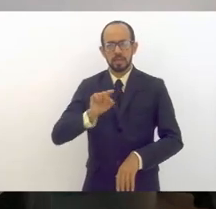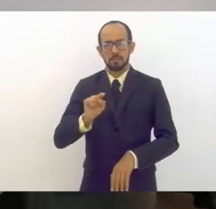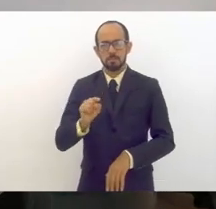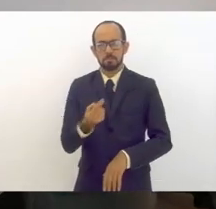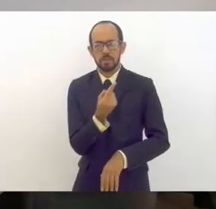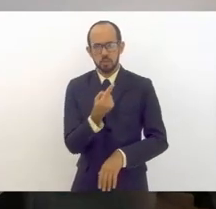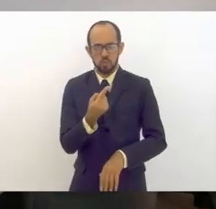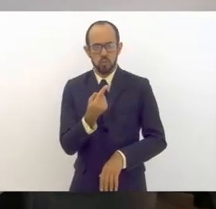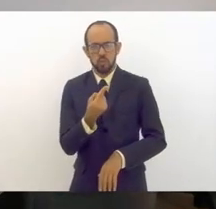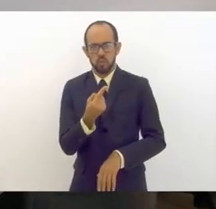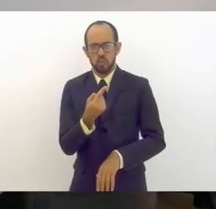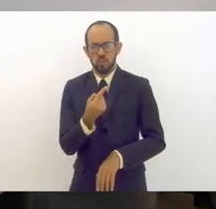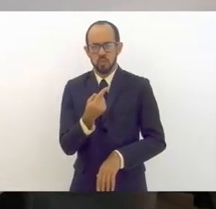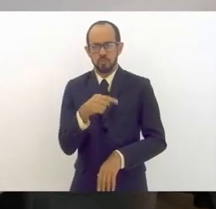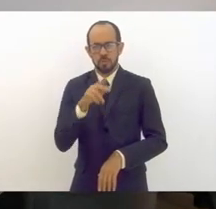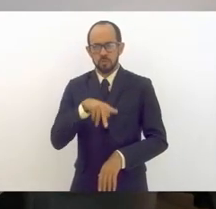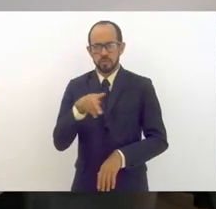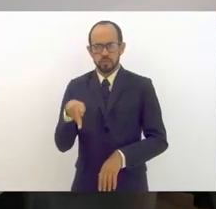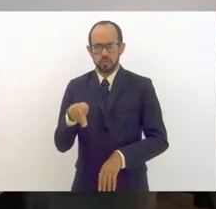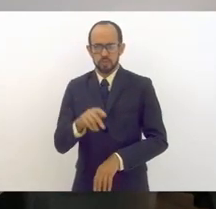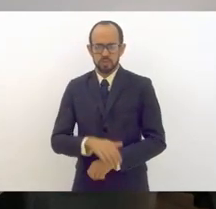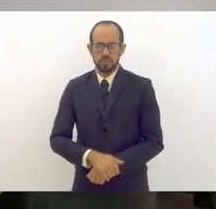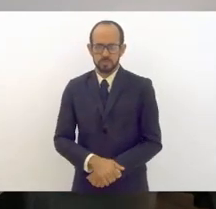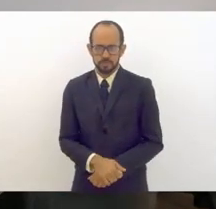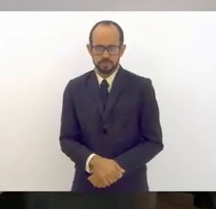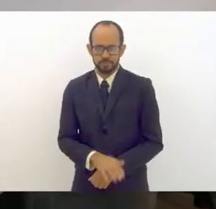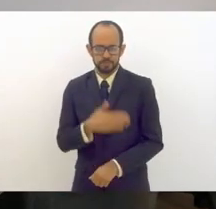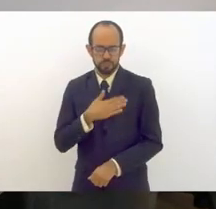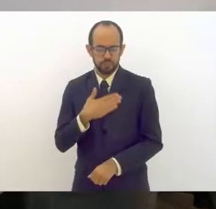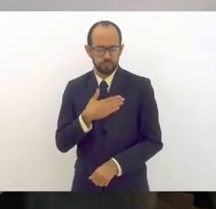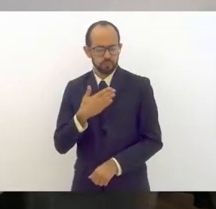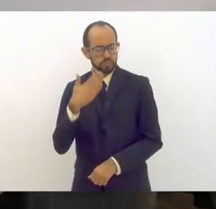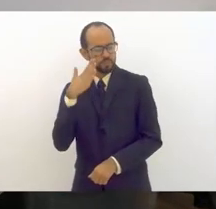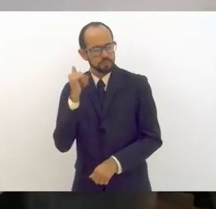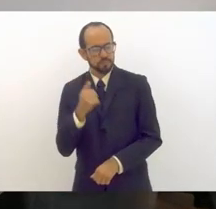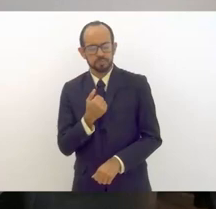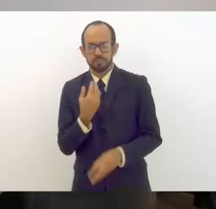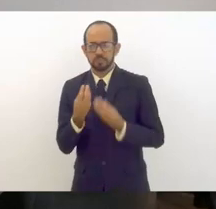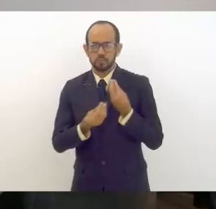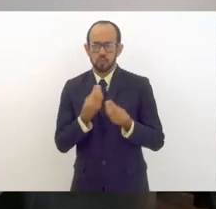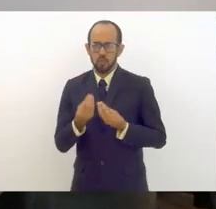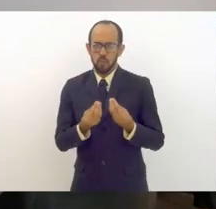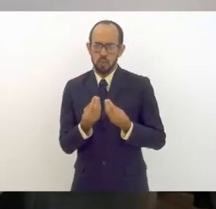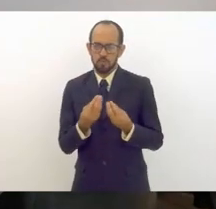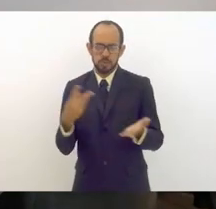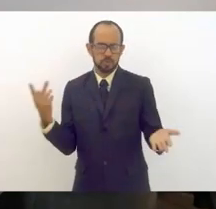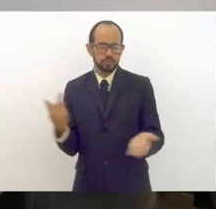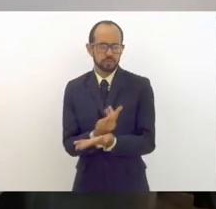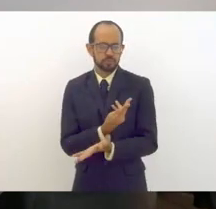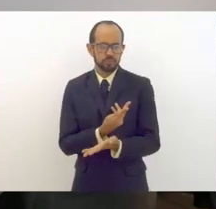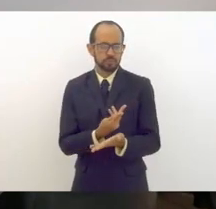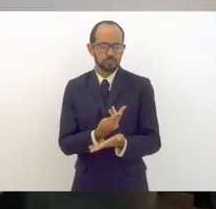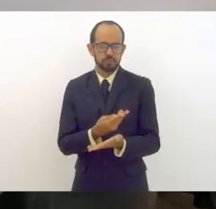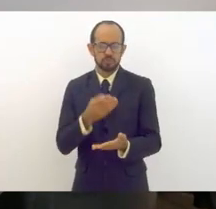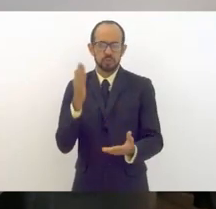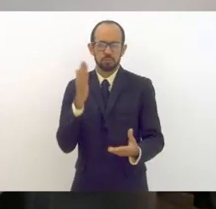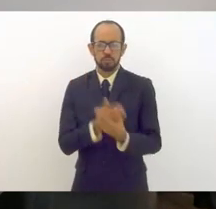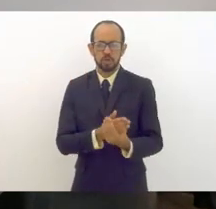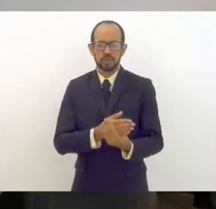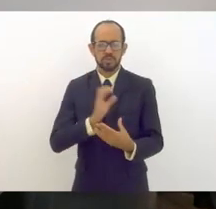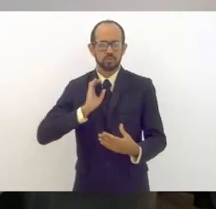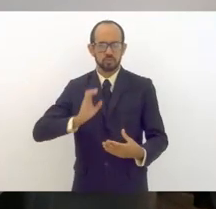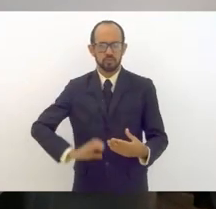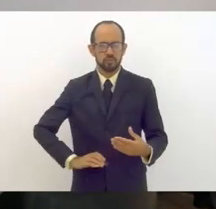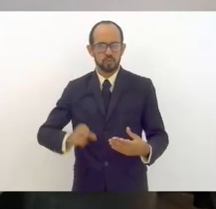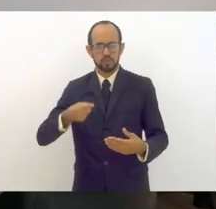essa vacância de 13 mil professores. Então, gostaria de saber como é que ficou aquele inquérito civil e se foi assinado o termo de ajuste